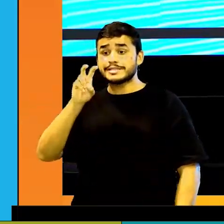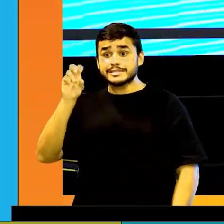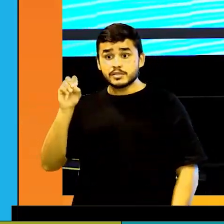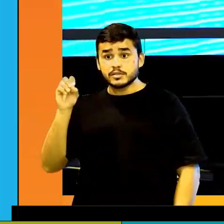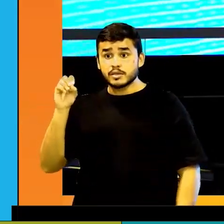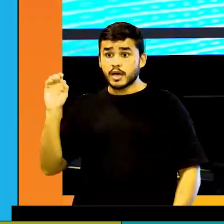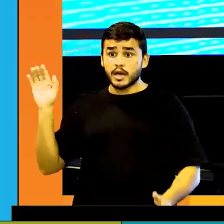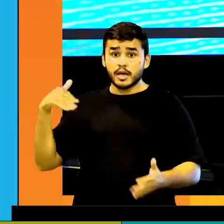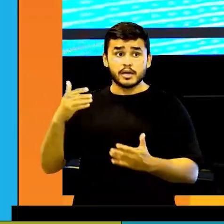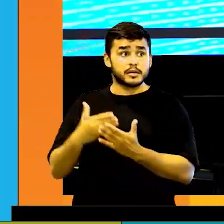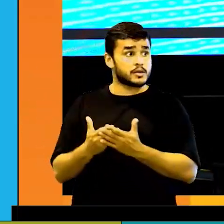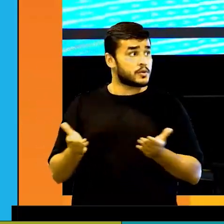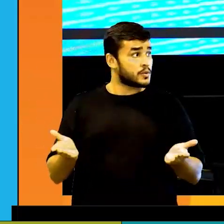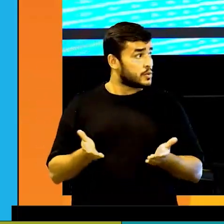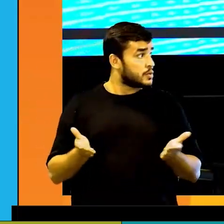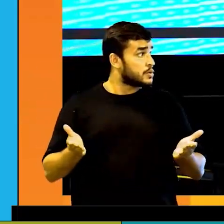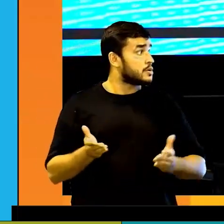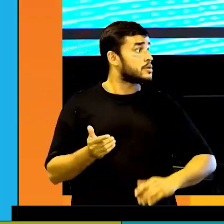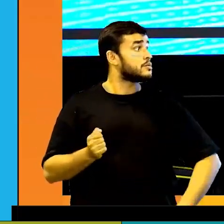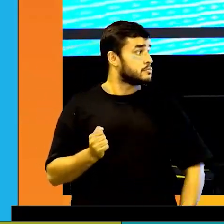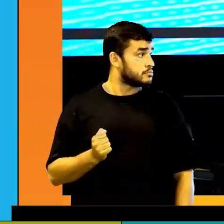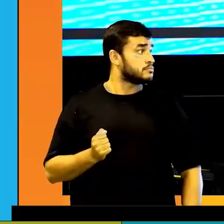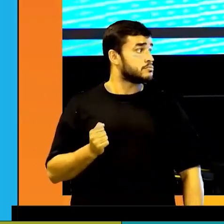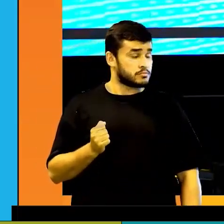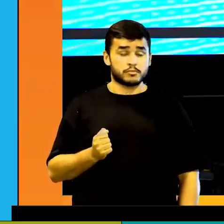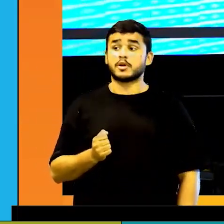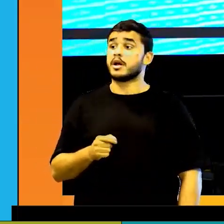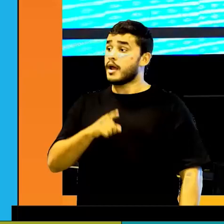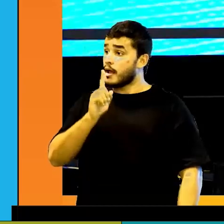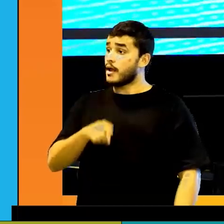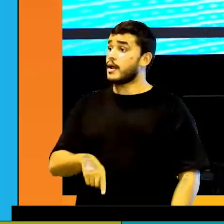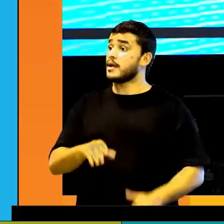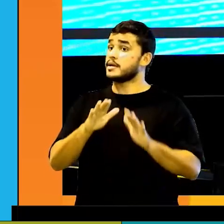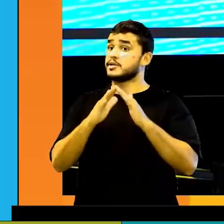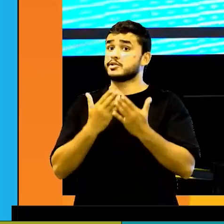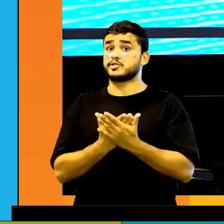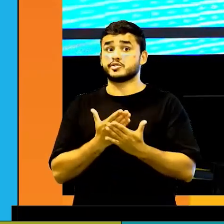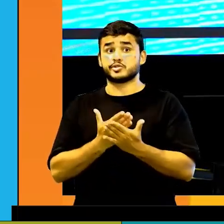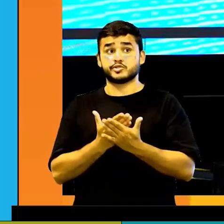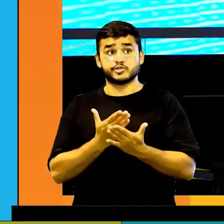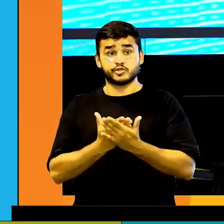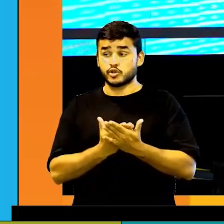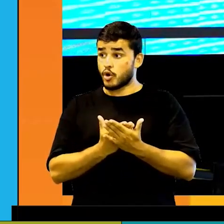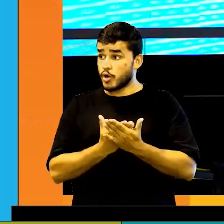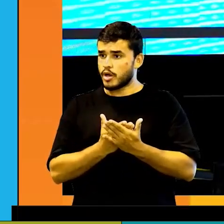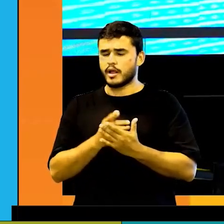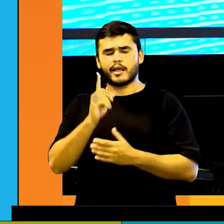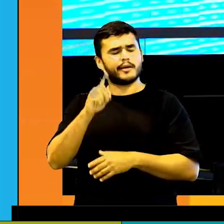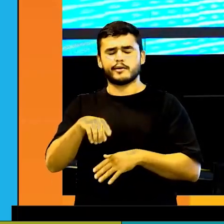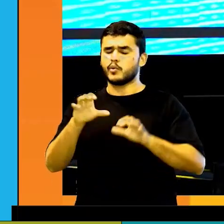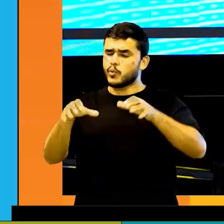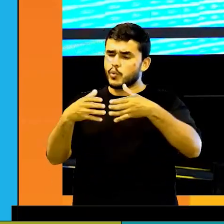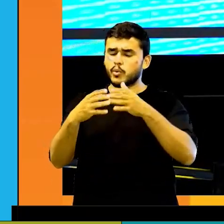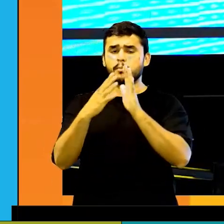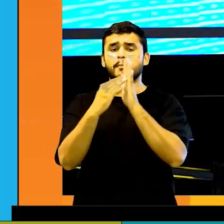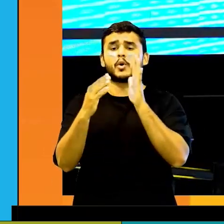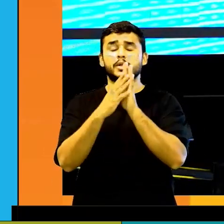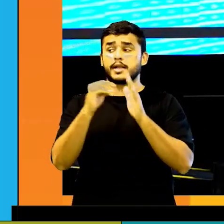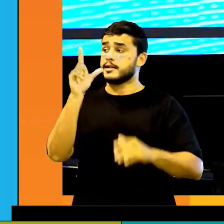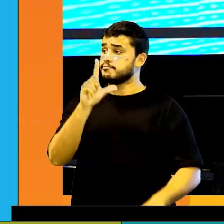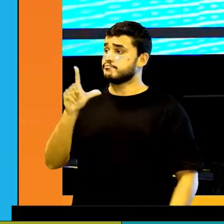até os dias de hoje, não se formou mais escola literária no Brasil. Então,